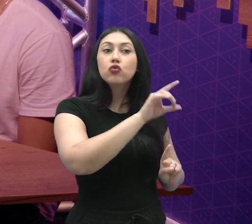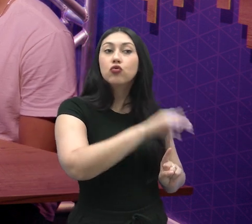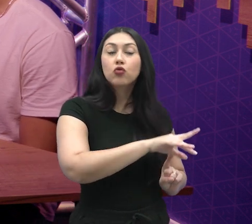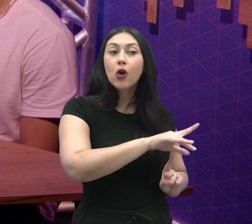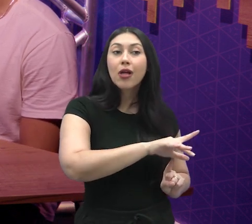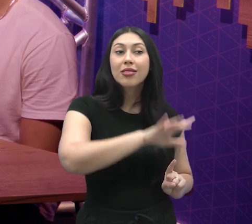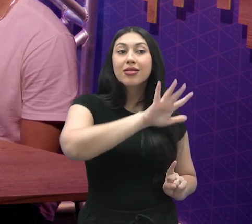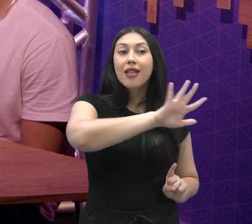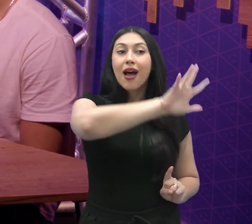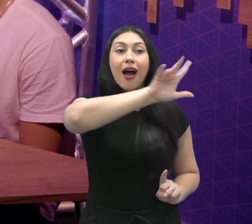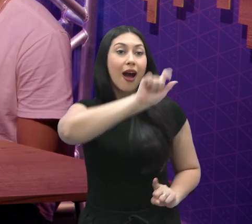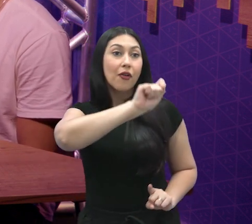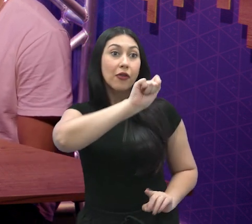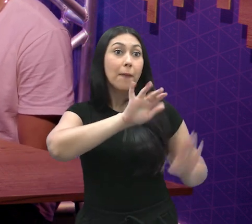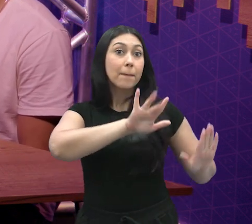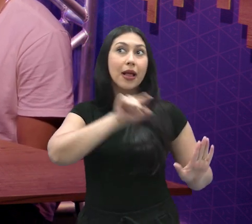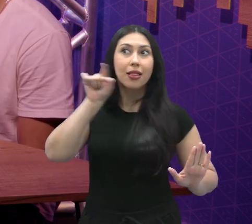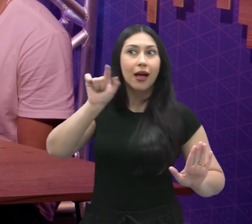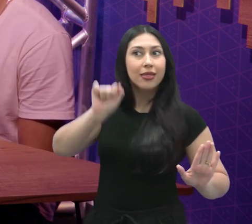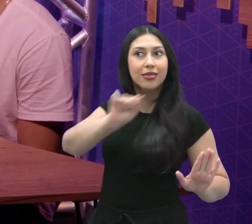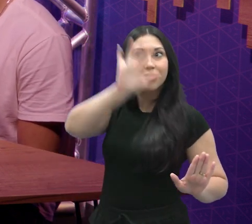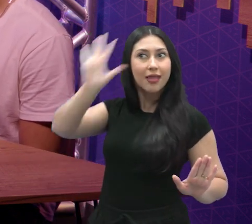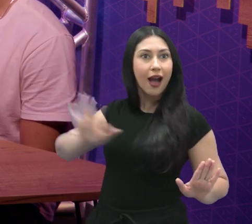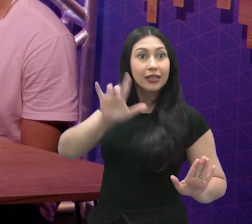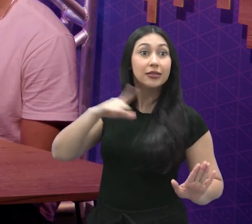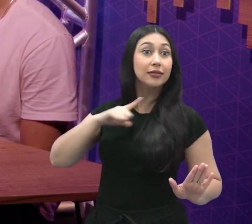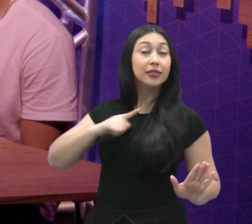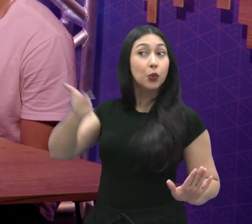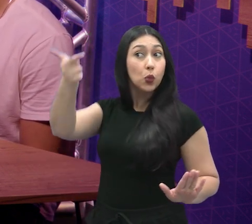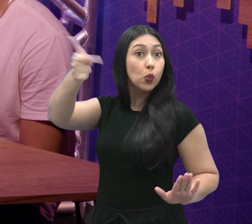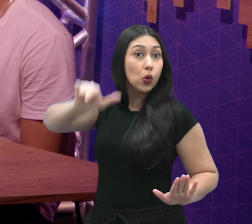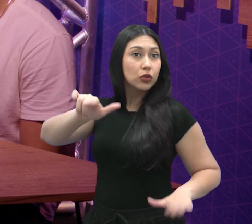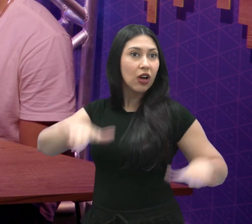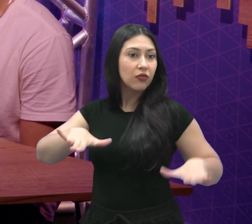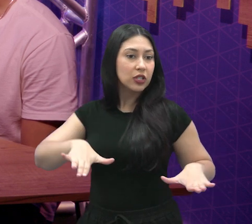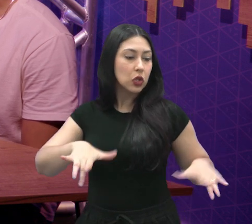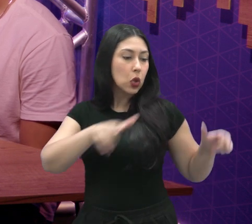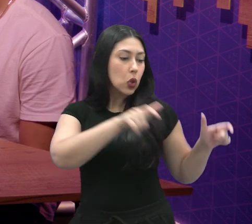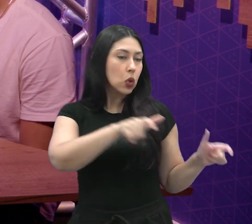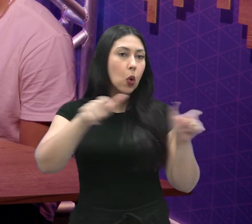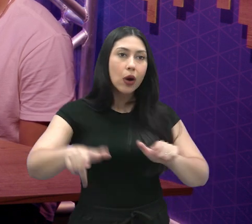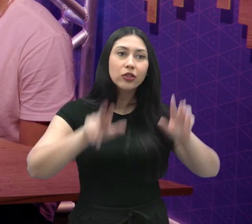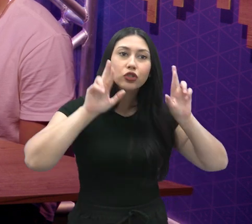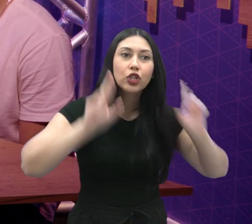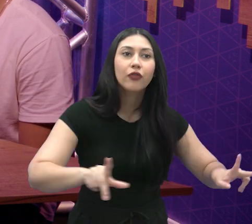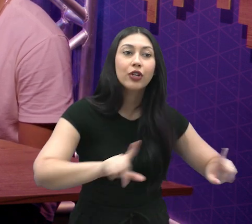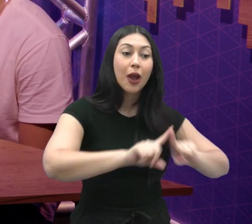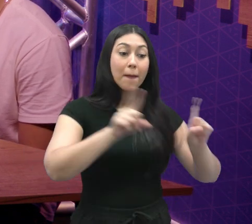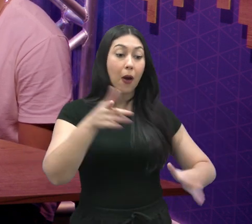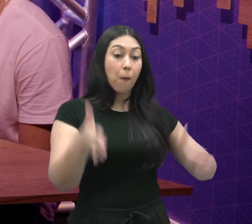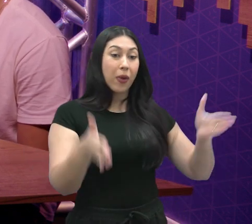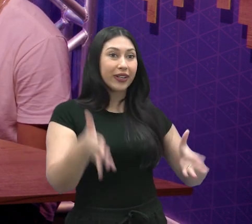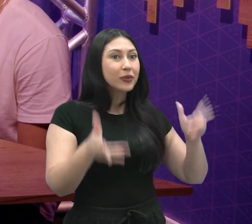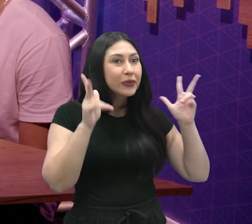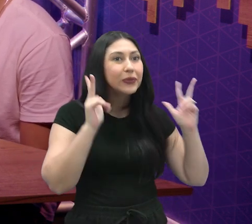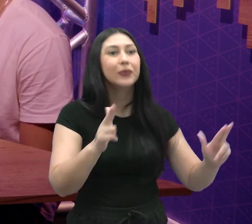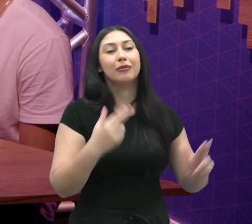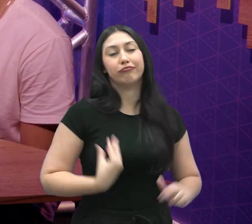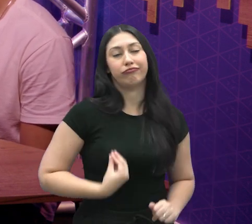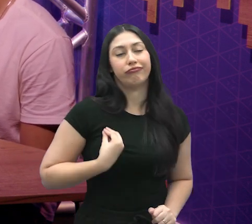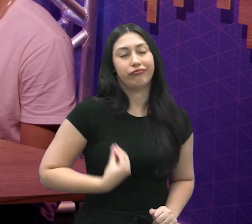existe no continente africano. Tem outro na Ásia, né? Eles podem não conviver no mesmo habitat, mas eles coexistem